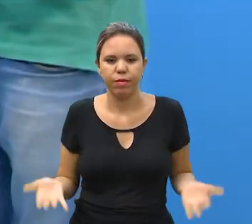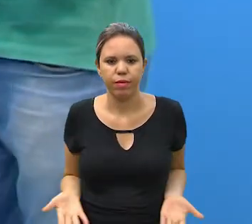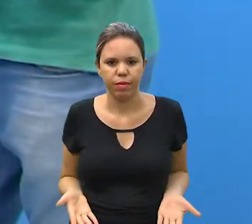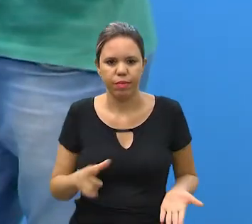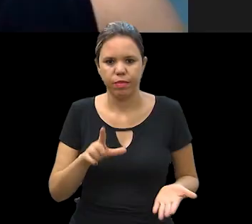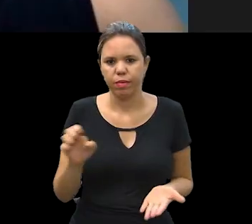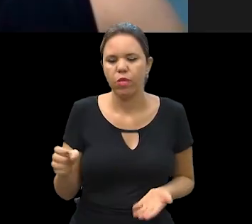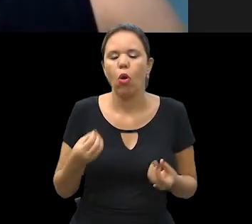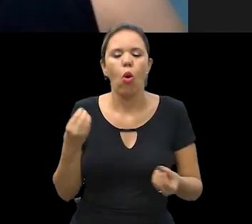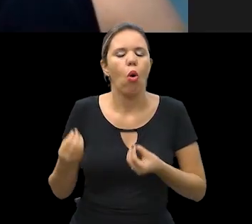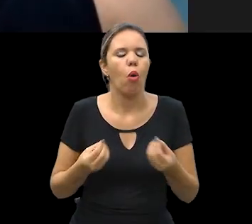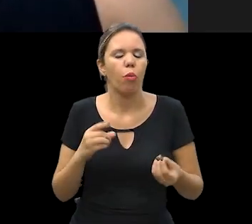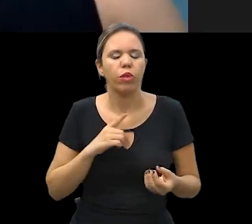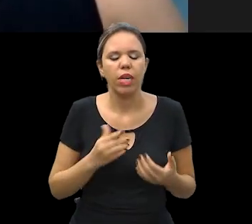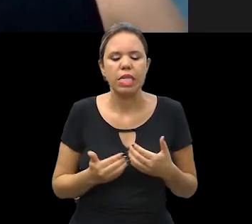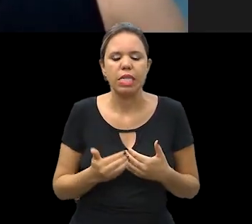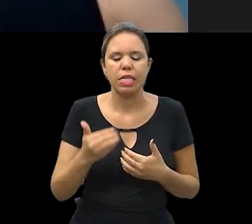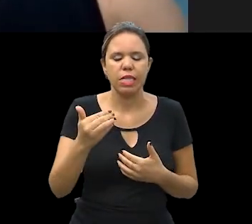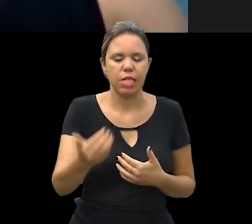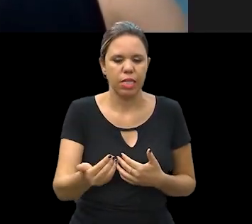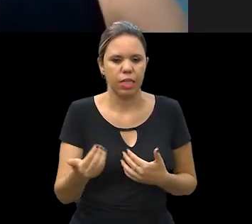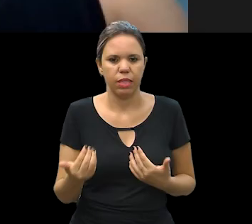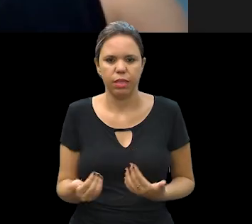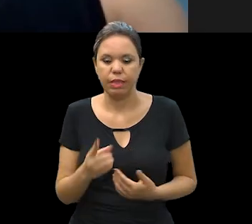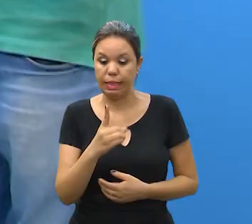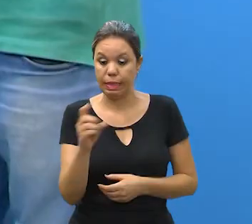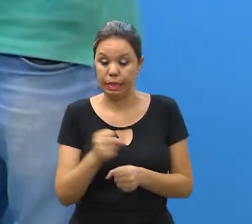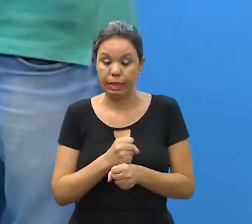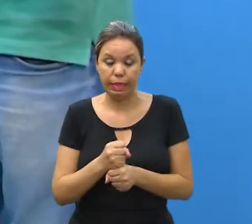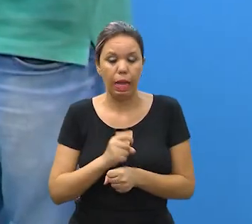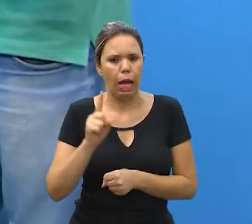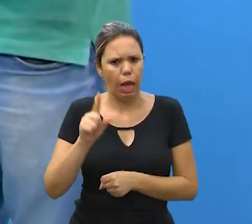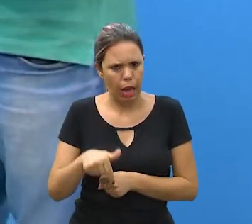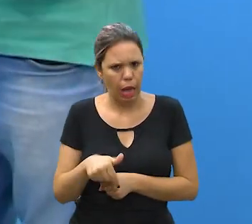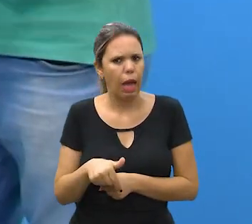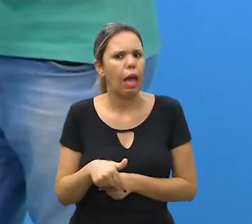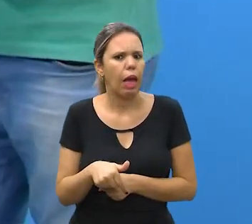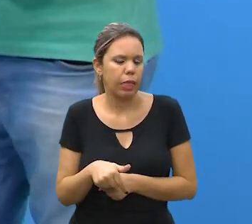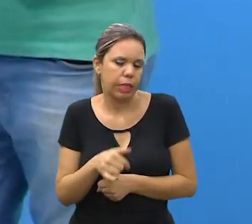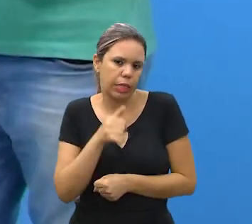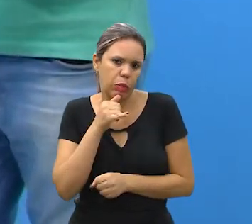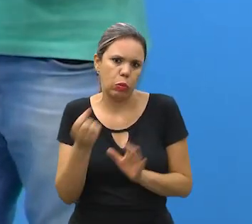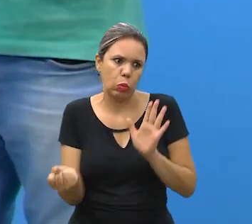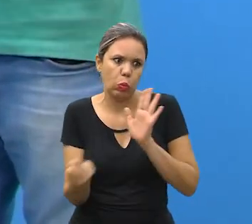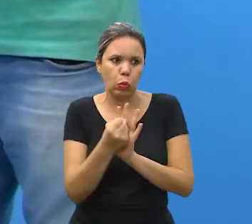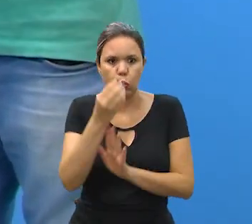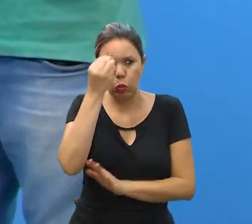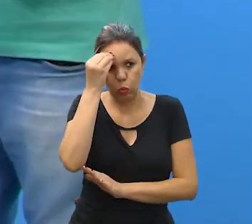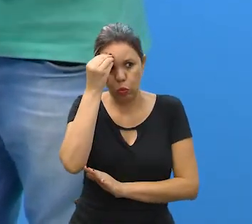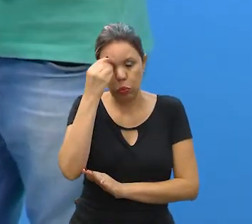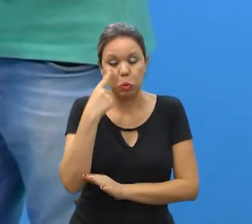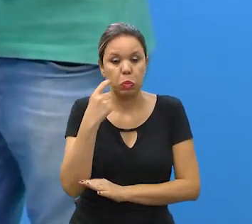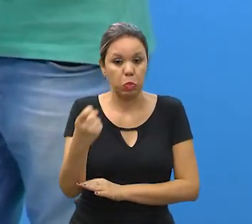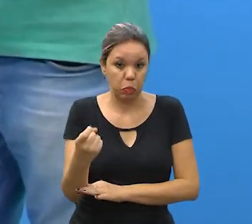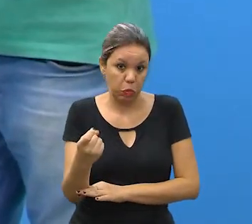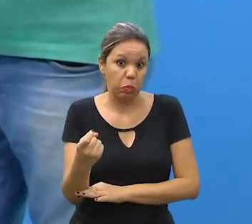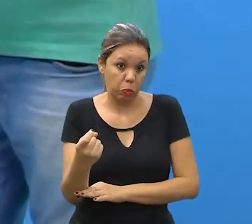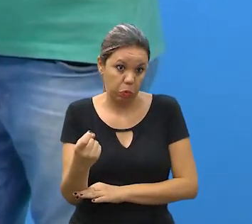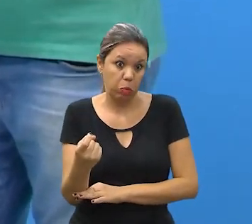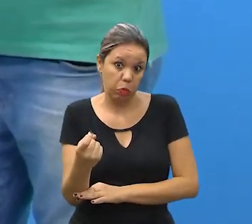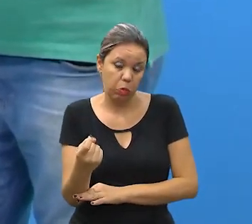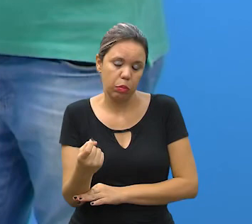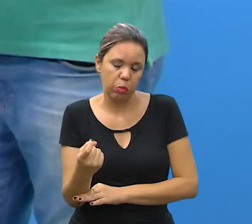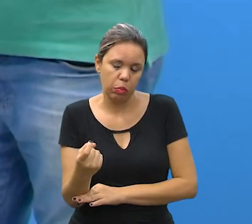diz. Lê, como é que tem sido então? 10 anos é uma coisa, é um marco